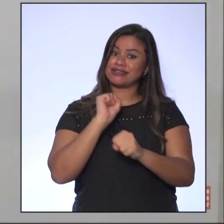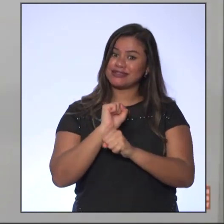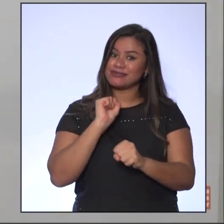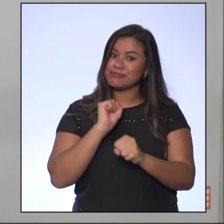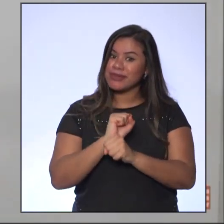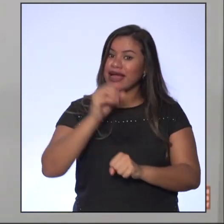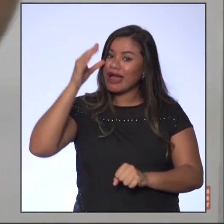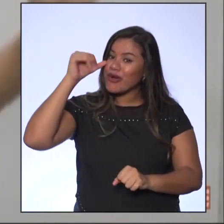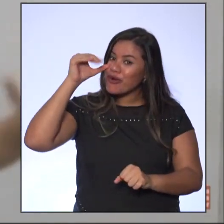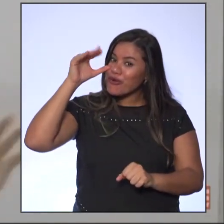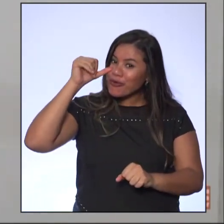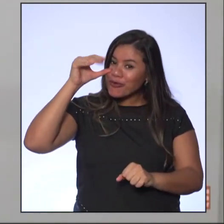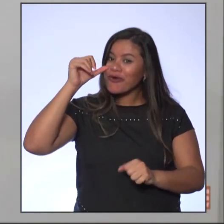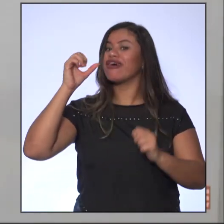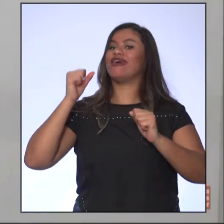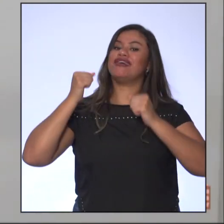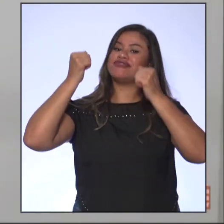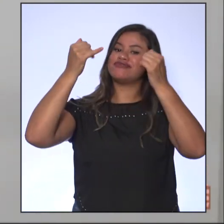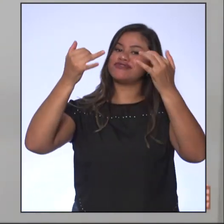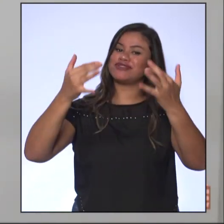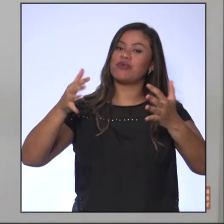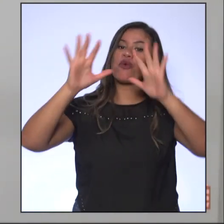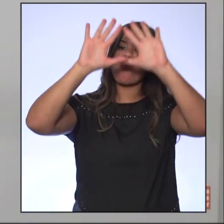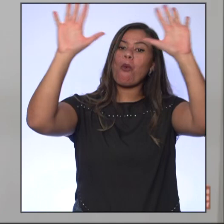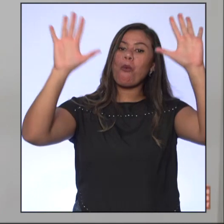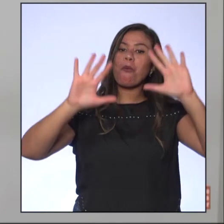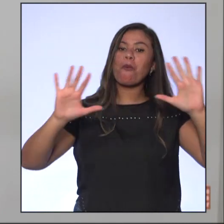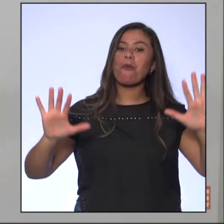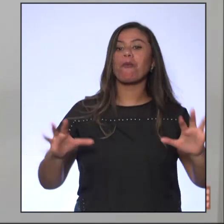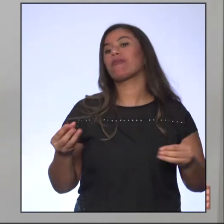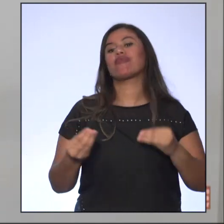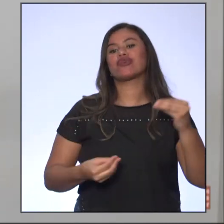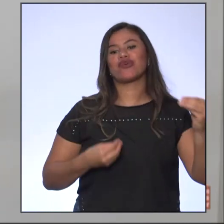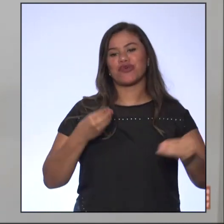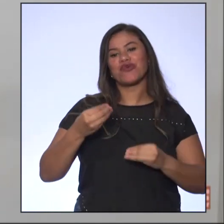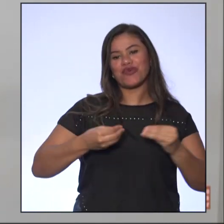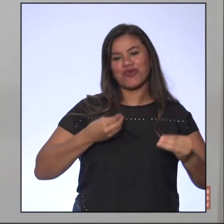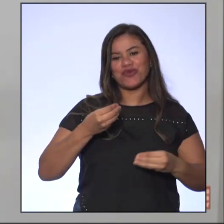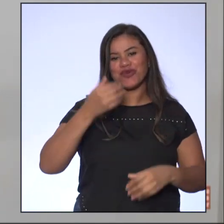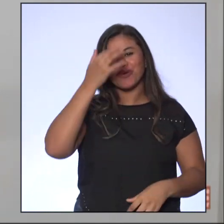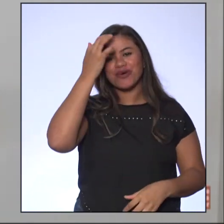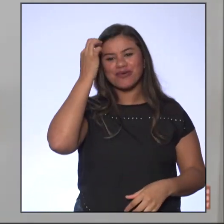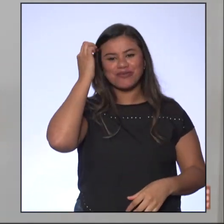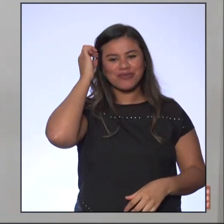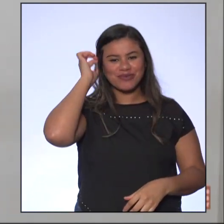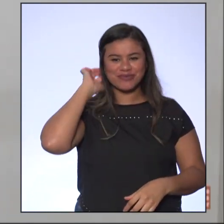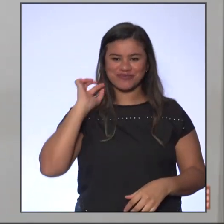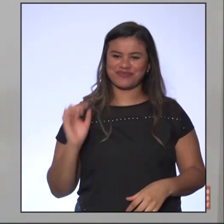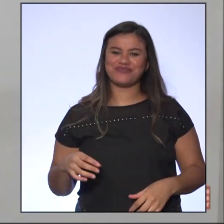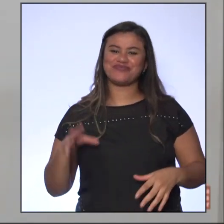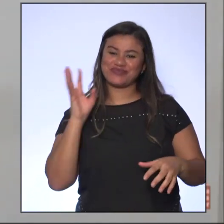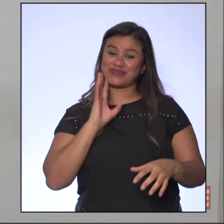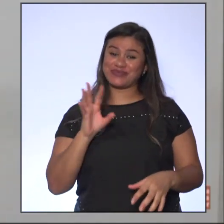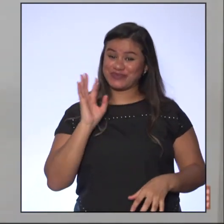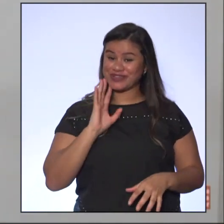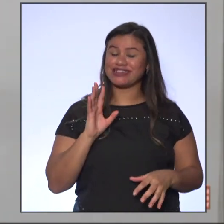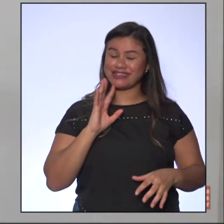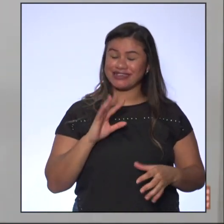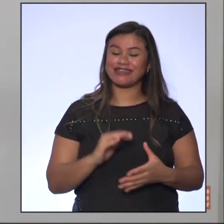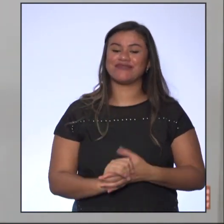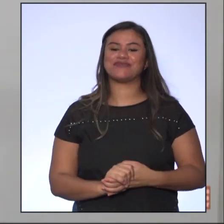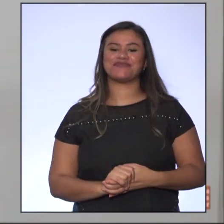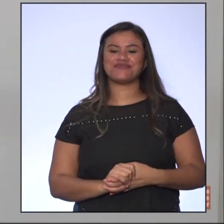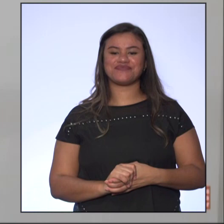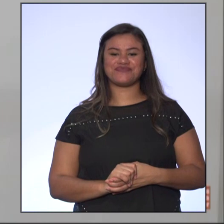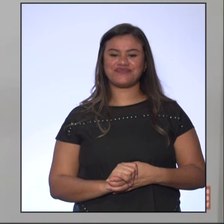contar aqui como é que funciona aqui esse nosso quadro especial que a gente fez aqui para você, para levar esse conhecimento aqui para